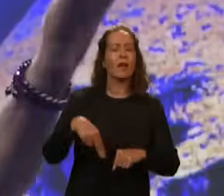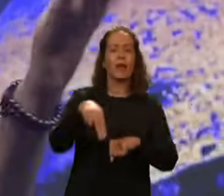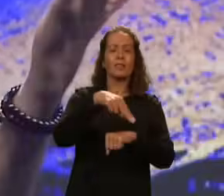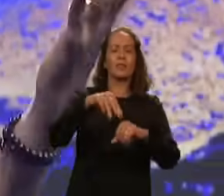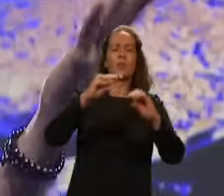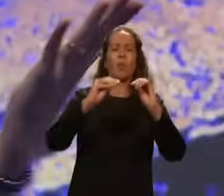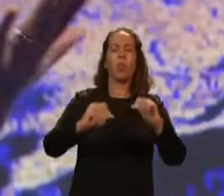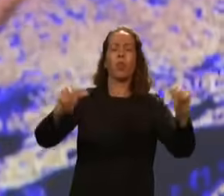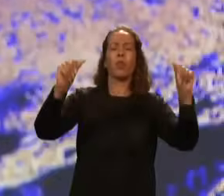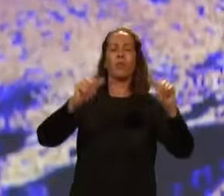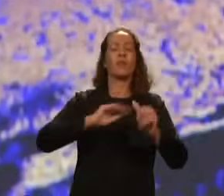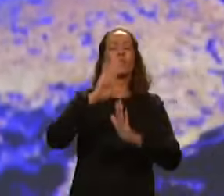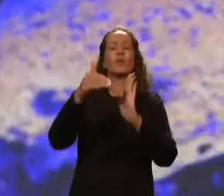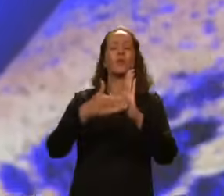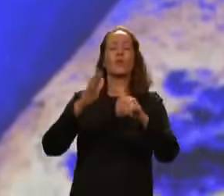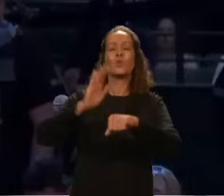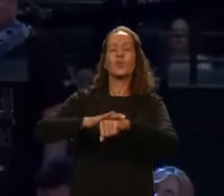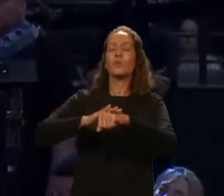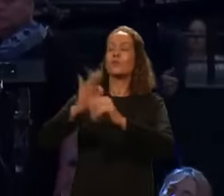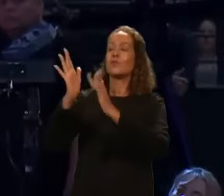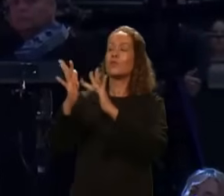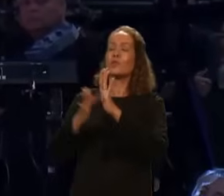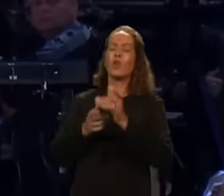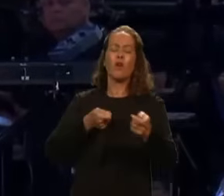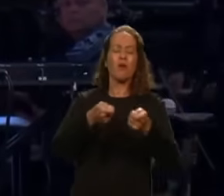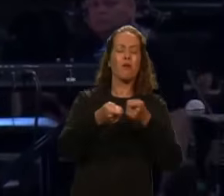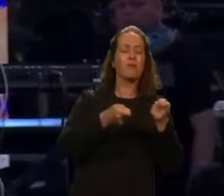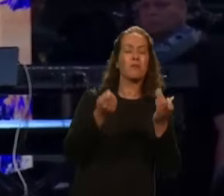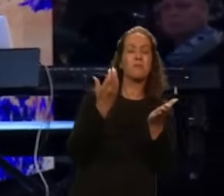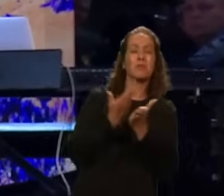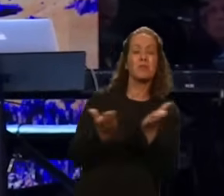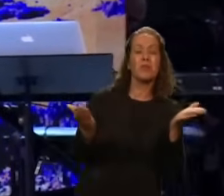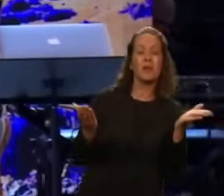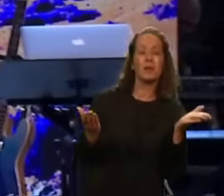Está tudo na mão dele. Ele não perdeu o controle de nada.